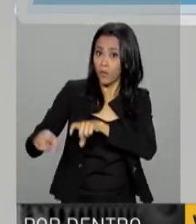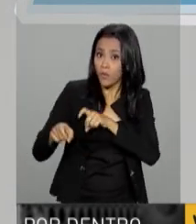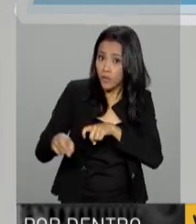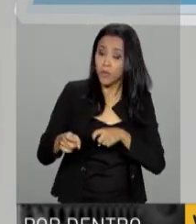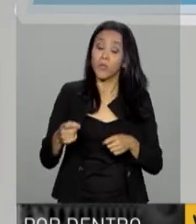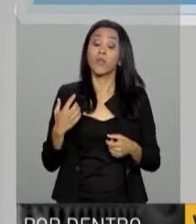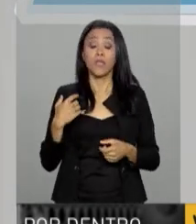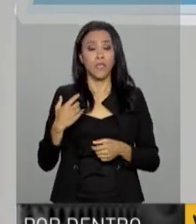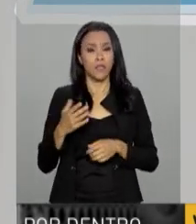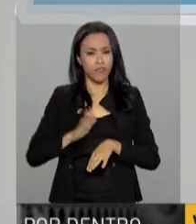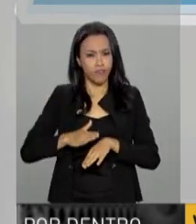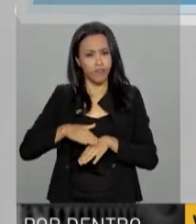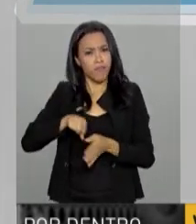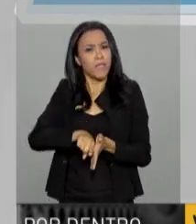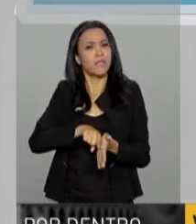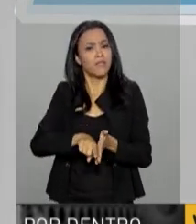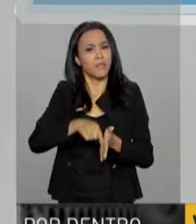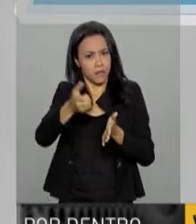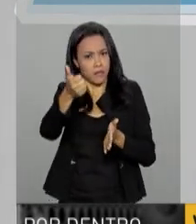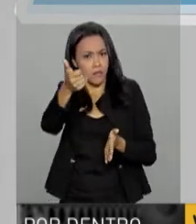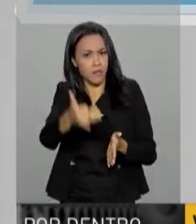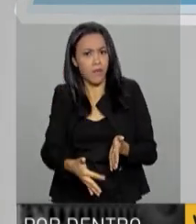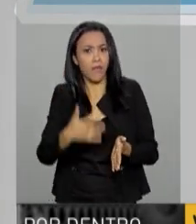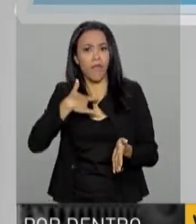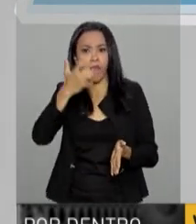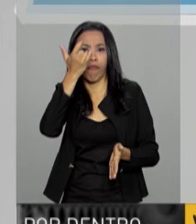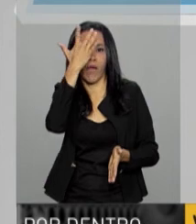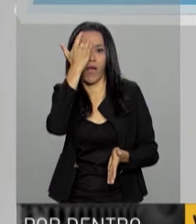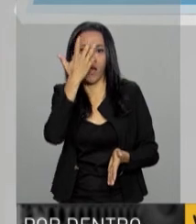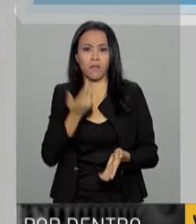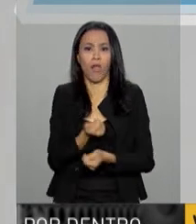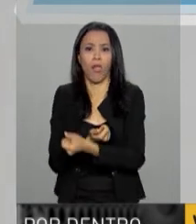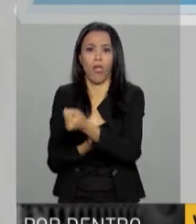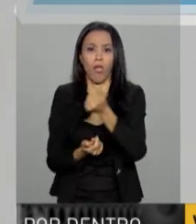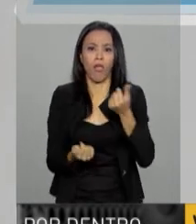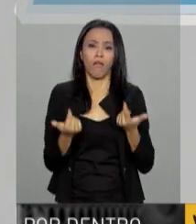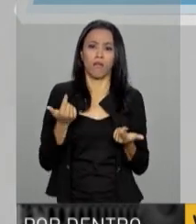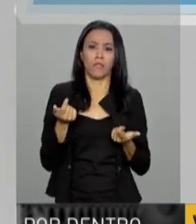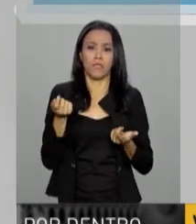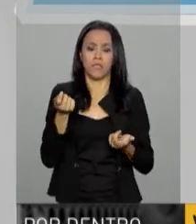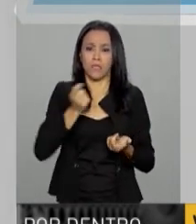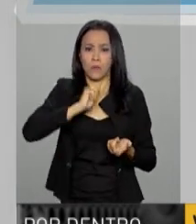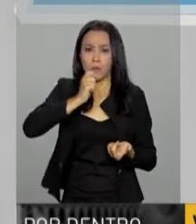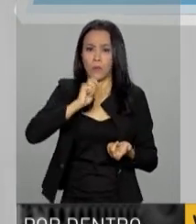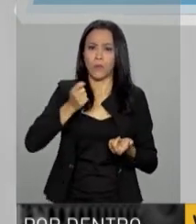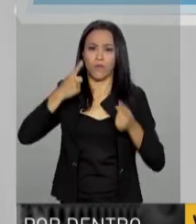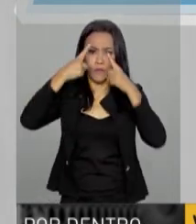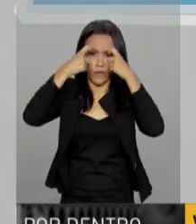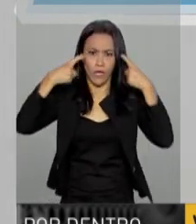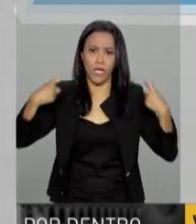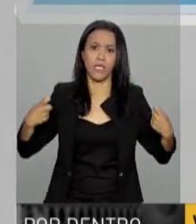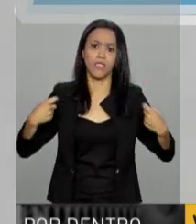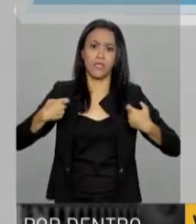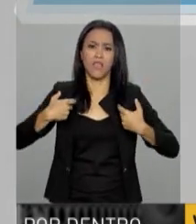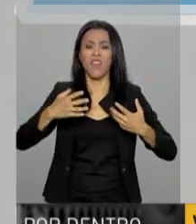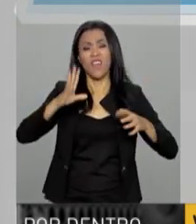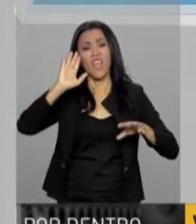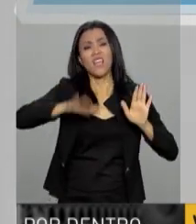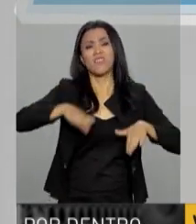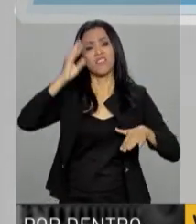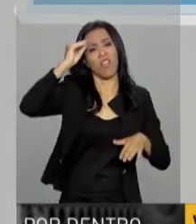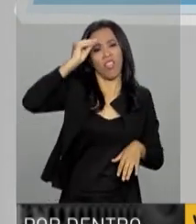estatísticas têm sido presas fáceis da violência do de vestibular em busca da educação e do